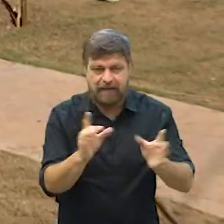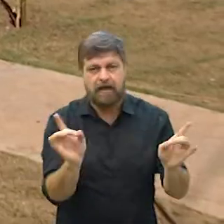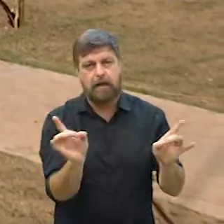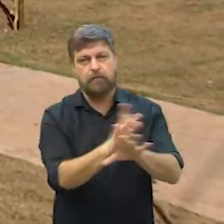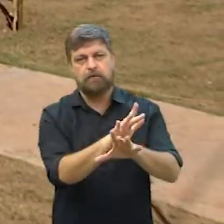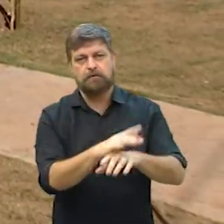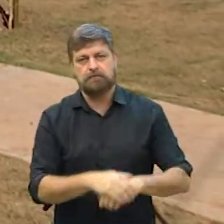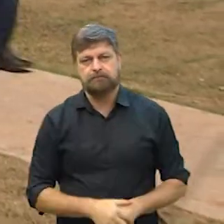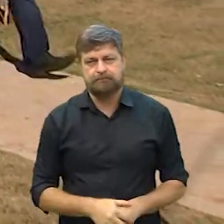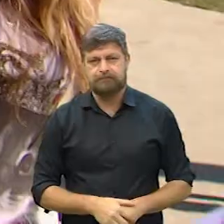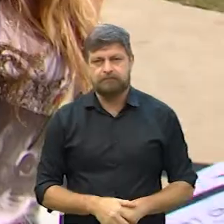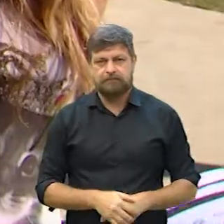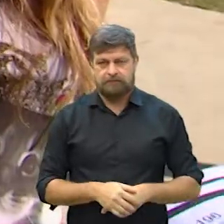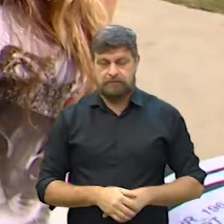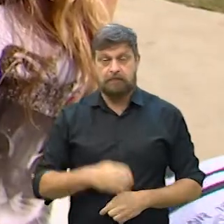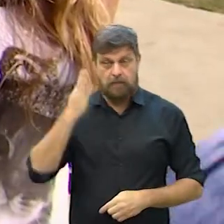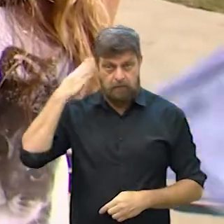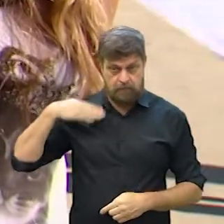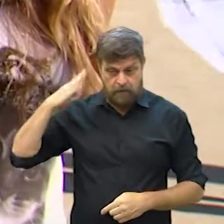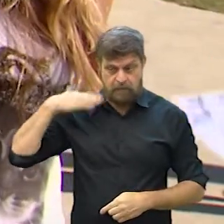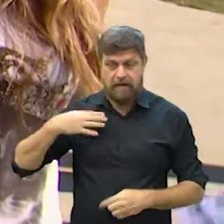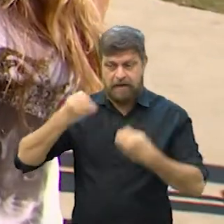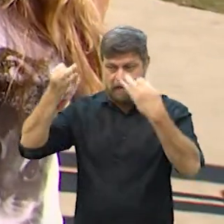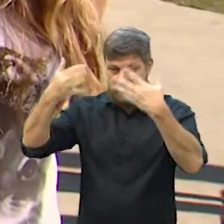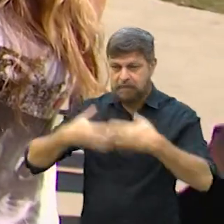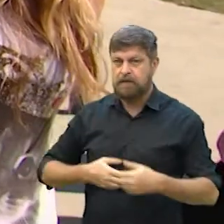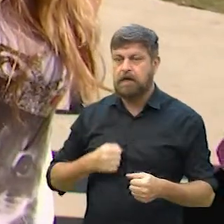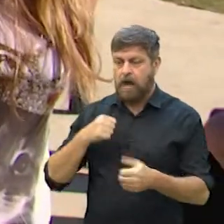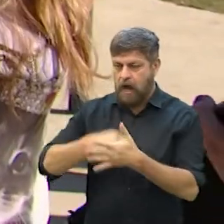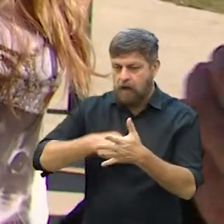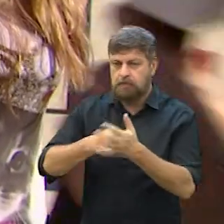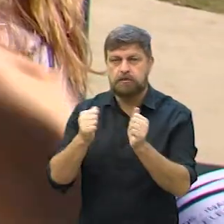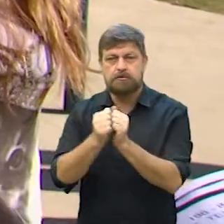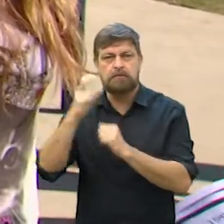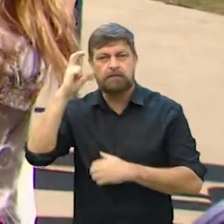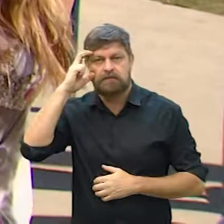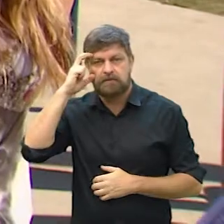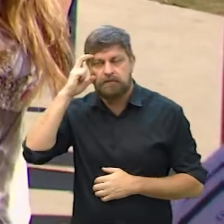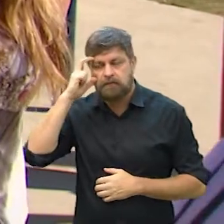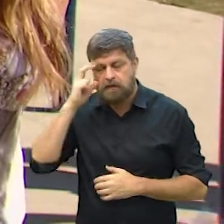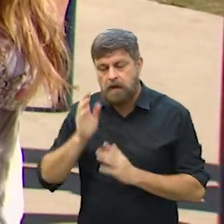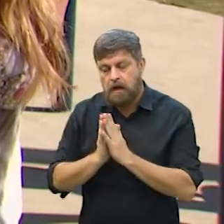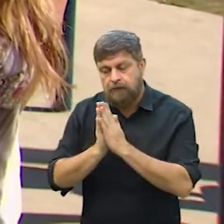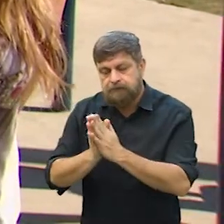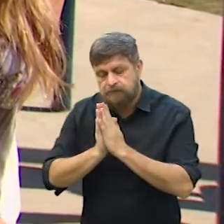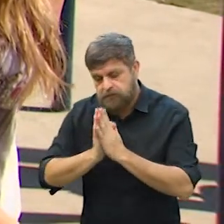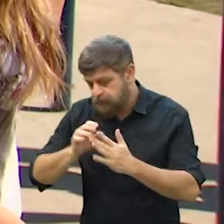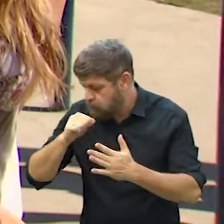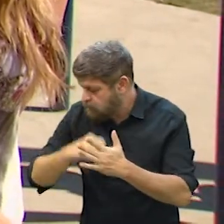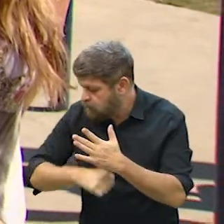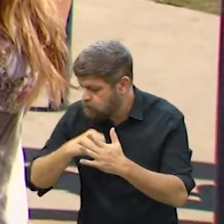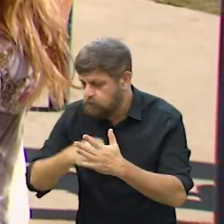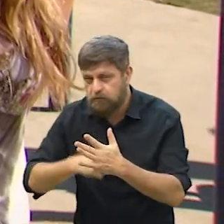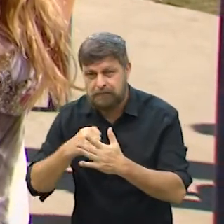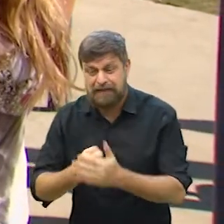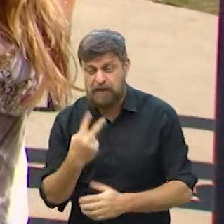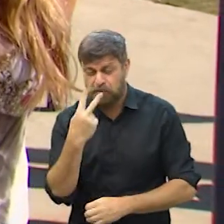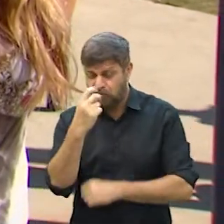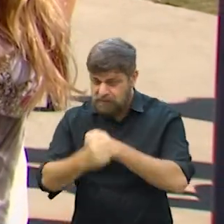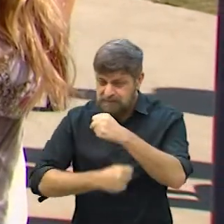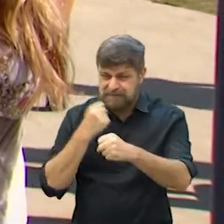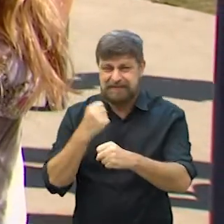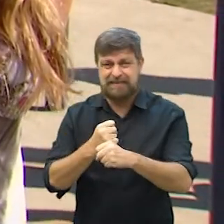obra até a entrega da praça conta sobre a luta junto com o vereador ai filha do céu foi uma luta viu